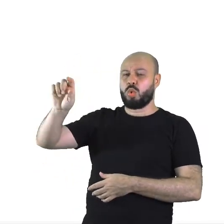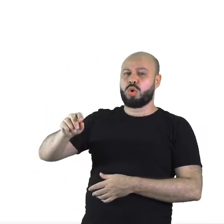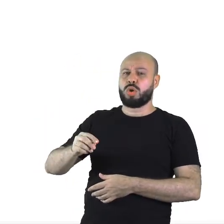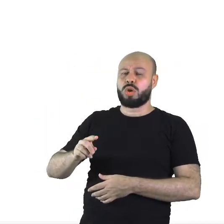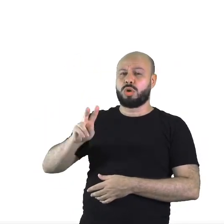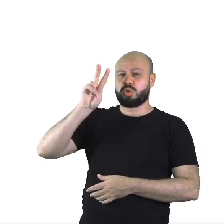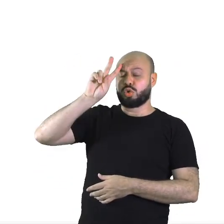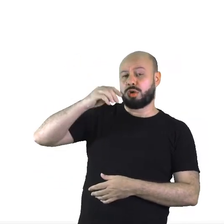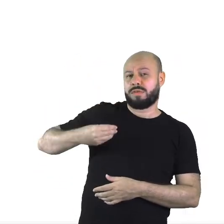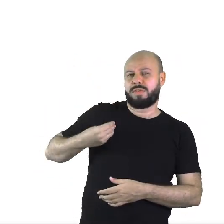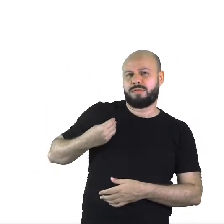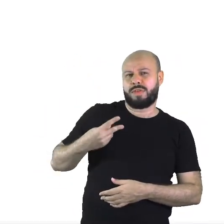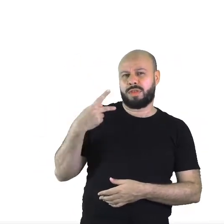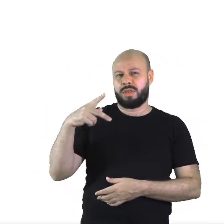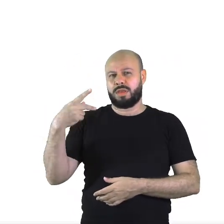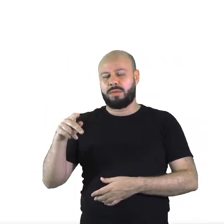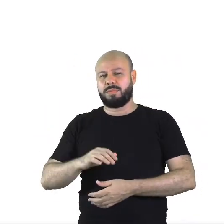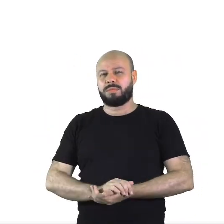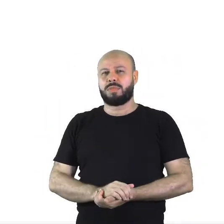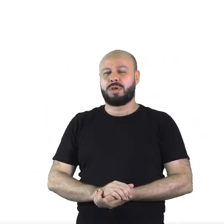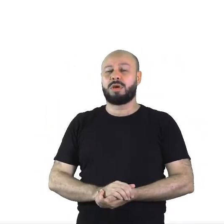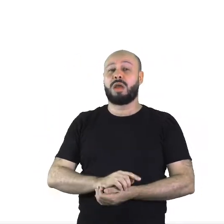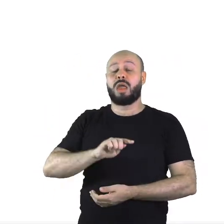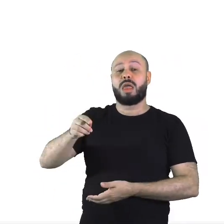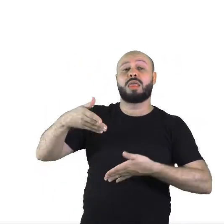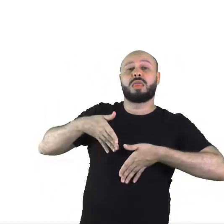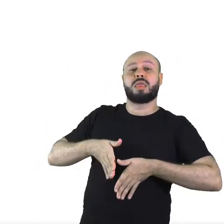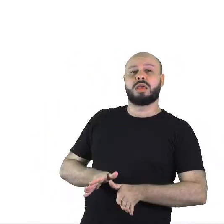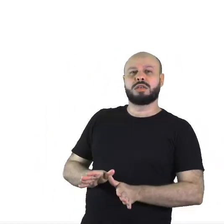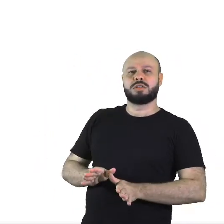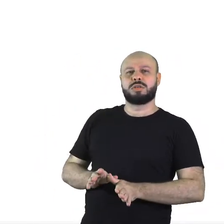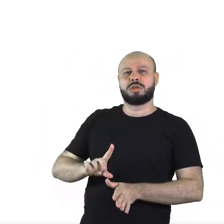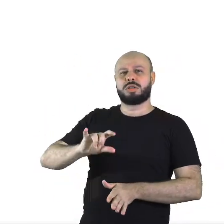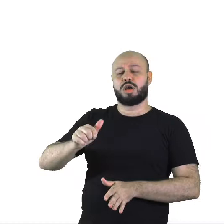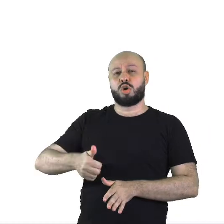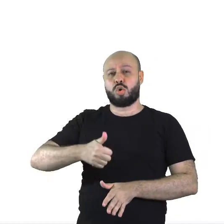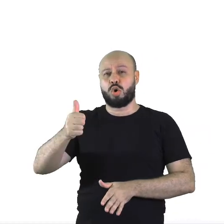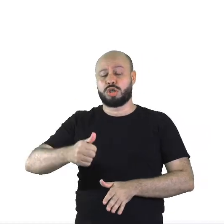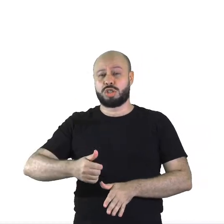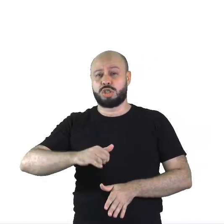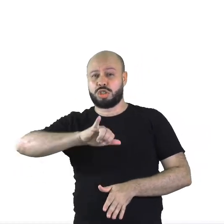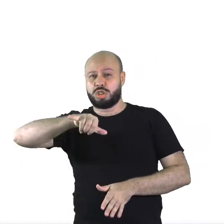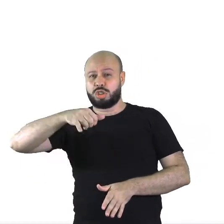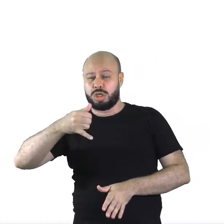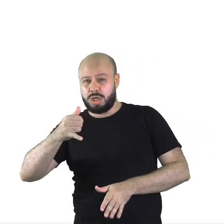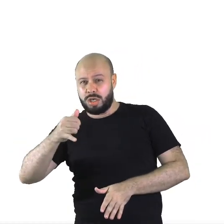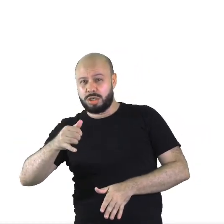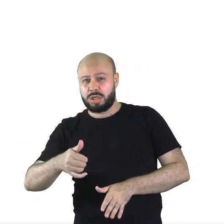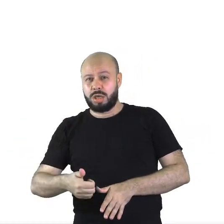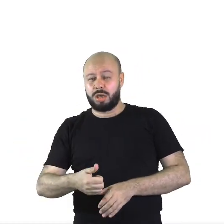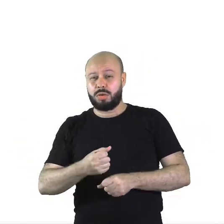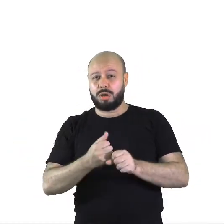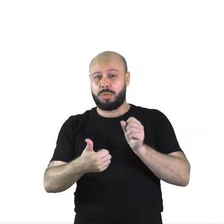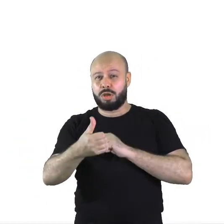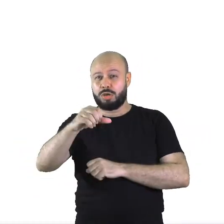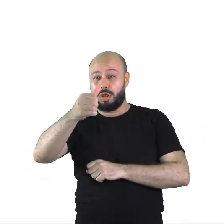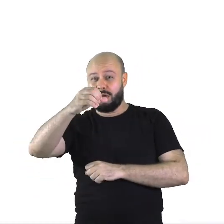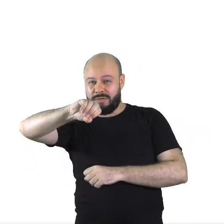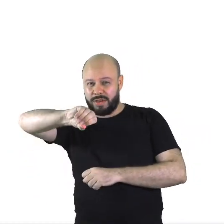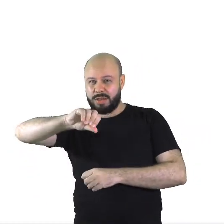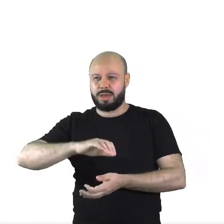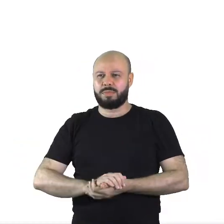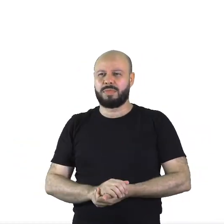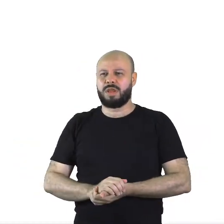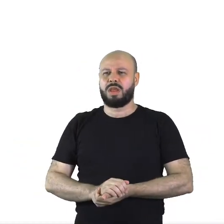desse poeta. O Oswald de Andrade, ele nasceu no dia 11 de janeiro de 1890, faleceu no dia 22